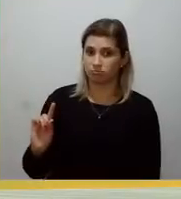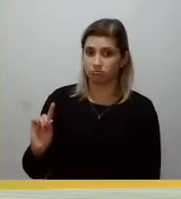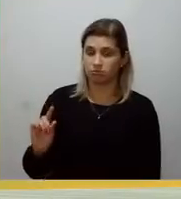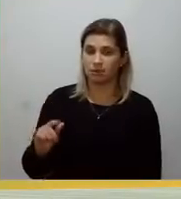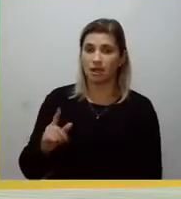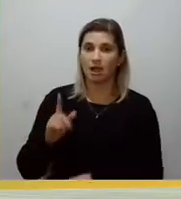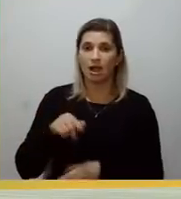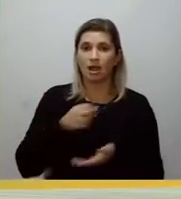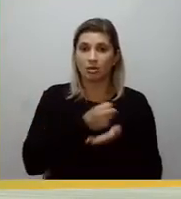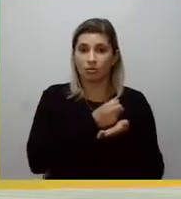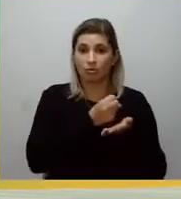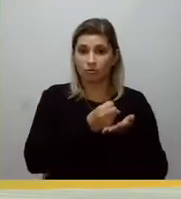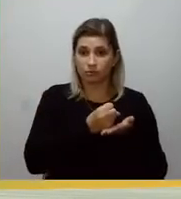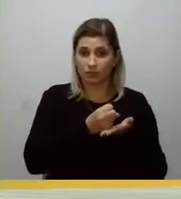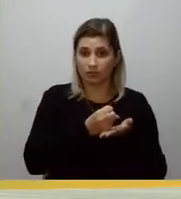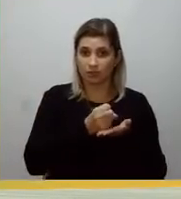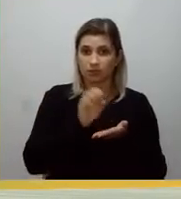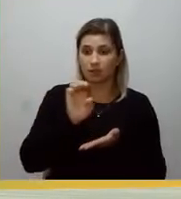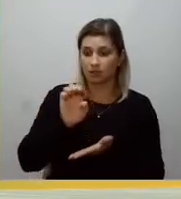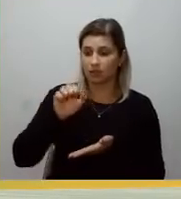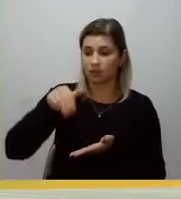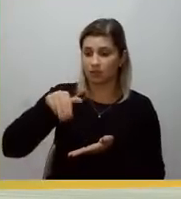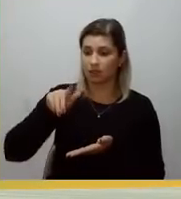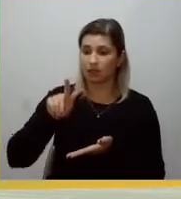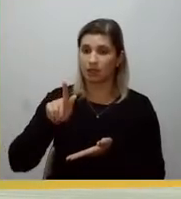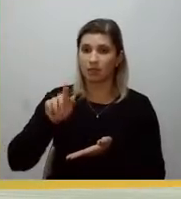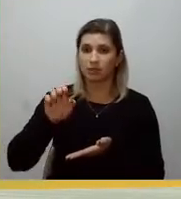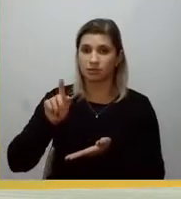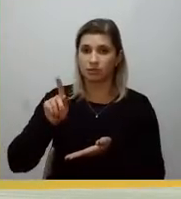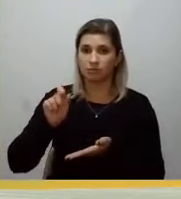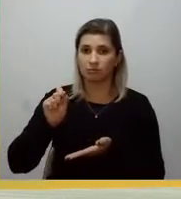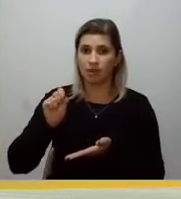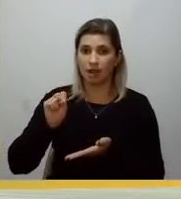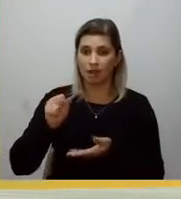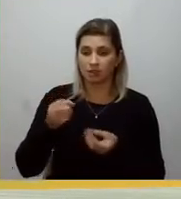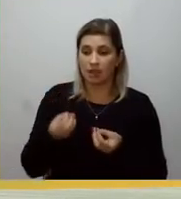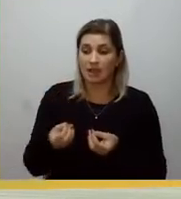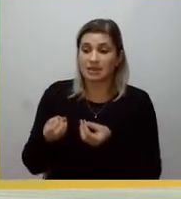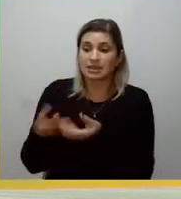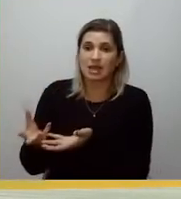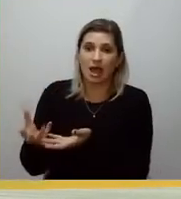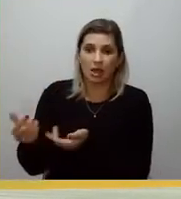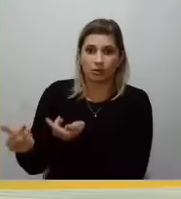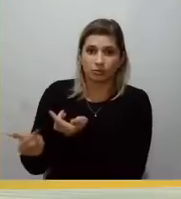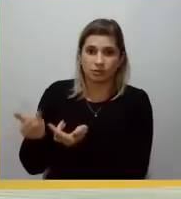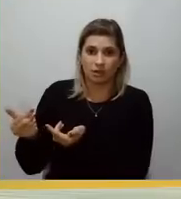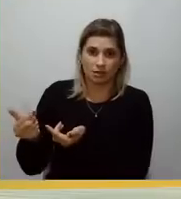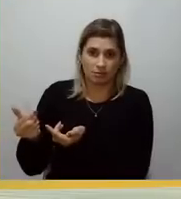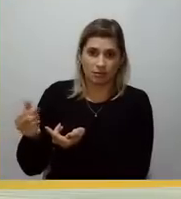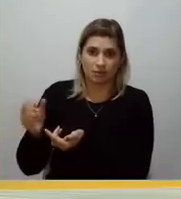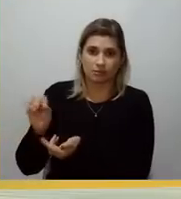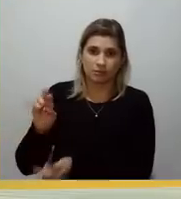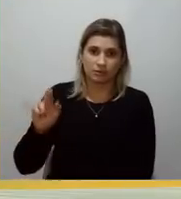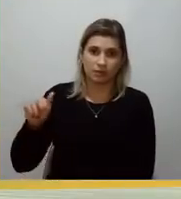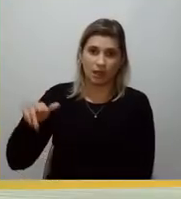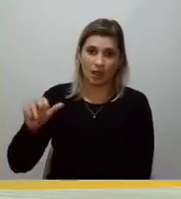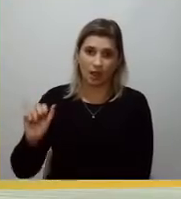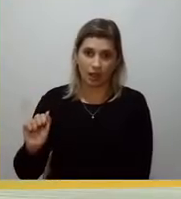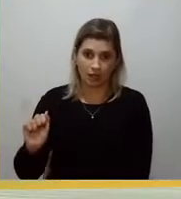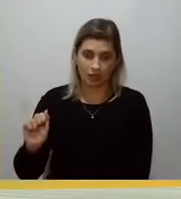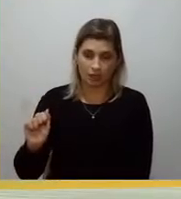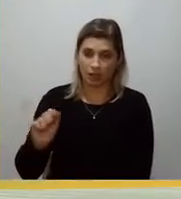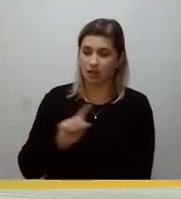onde a Engepasa cede esse serviço para a Serrana. Não foi chamado, não foi uma